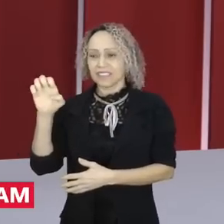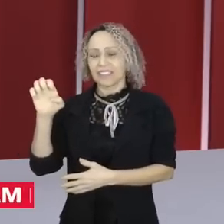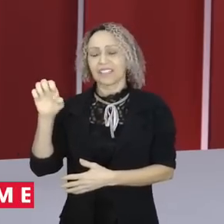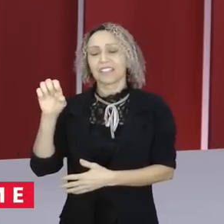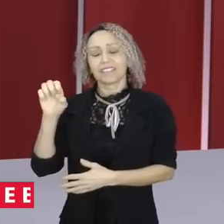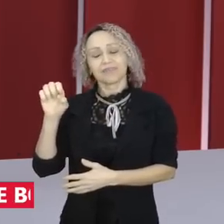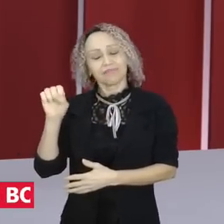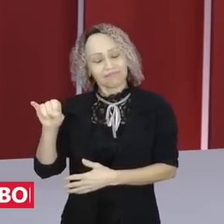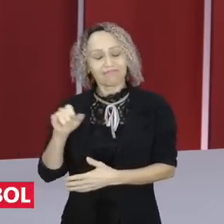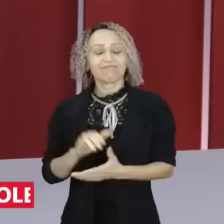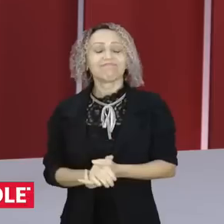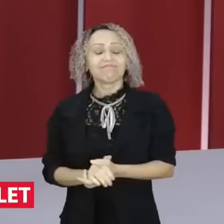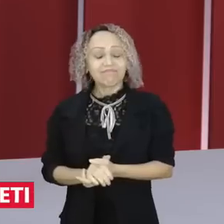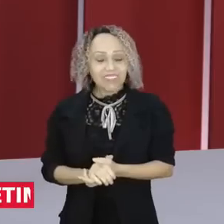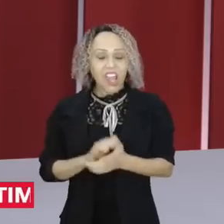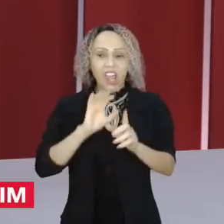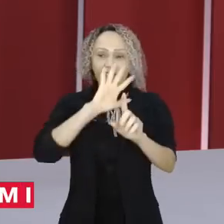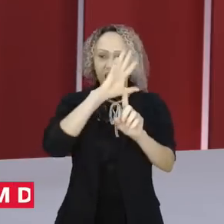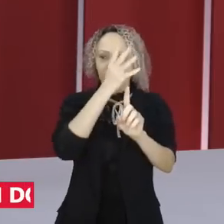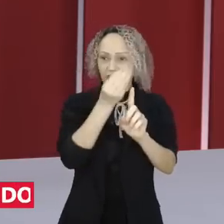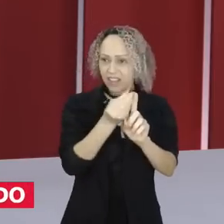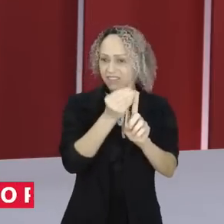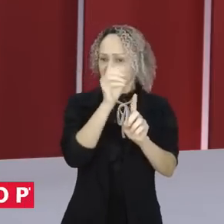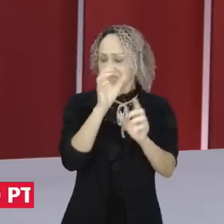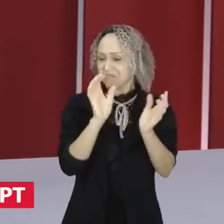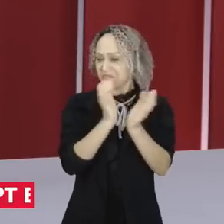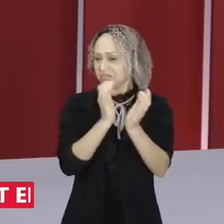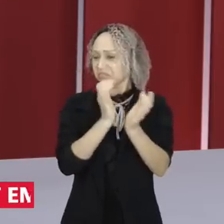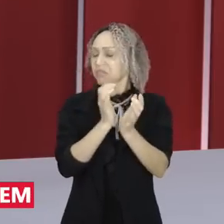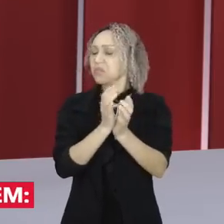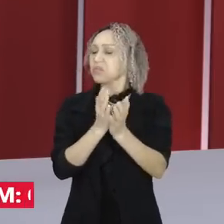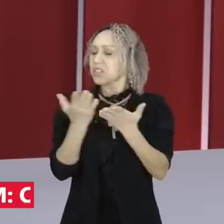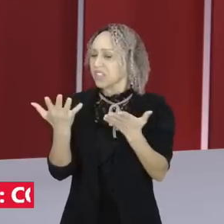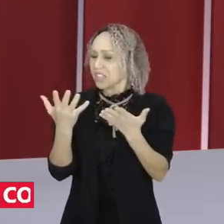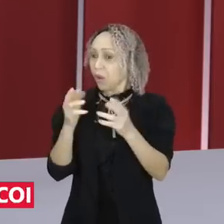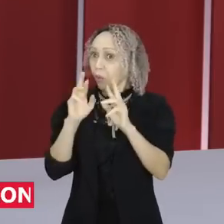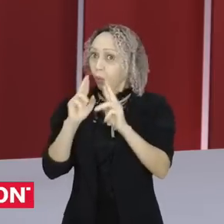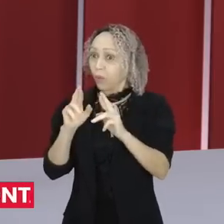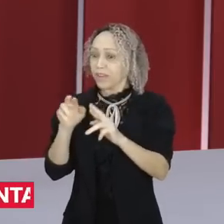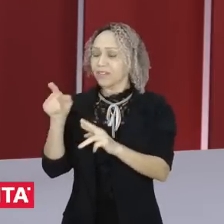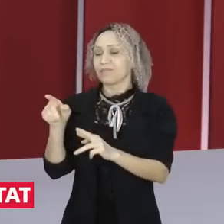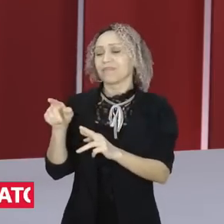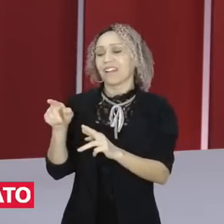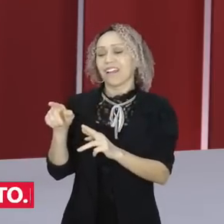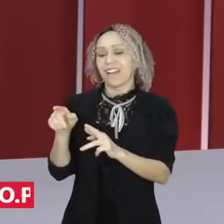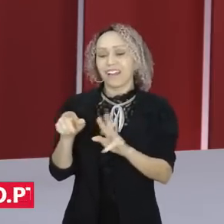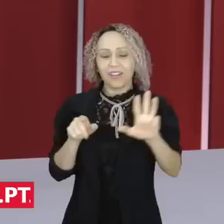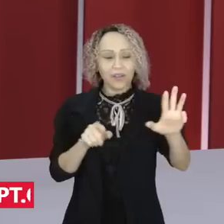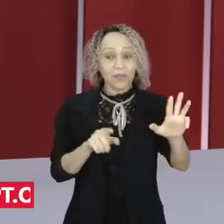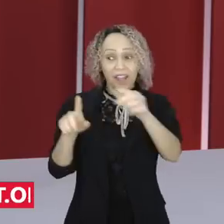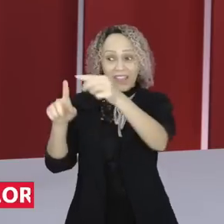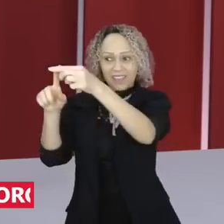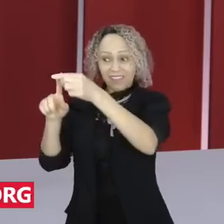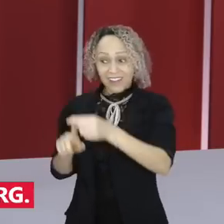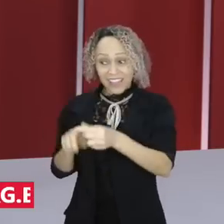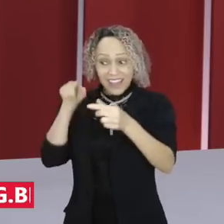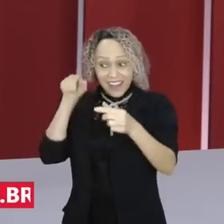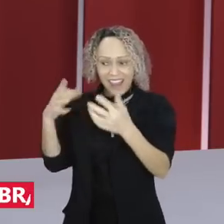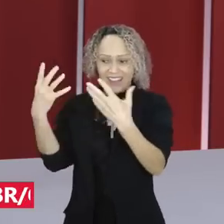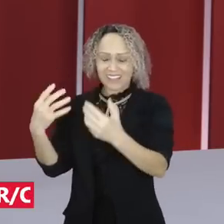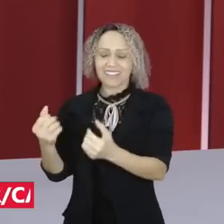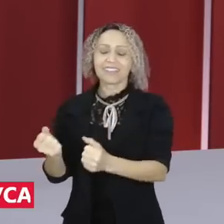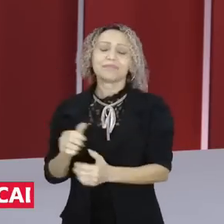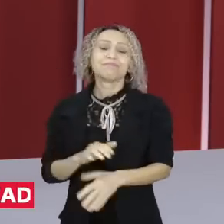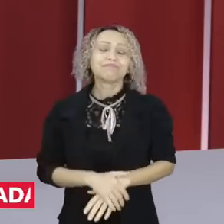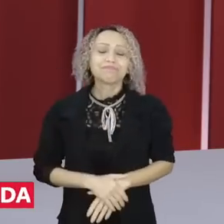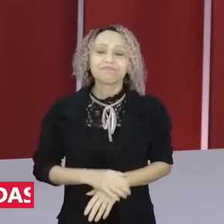essa indicação e por ela aceitar também o convite do presidente Lula. Aqui Edi Souza, bom dia. Fred Madureira,